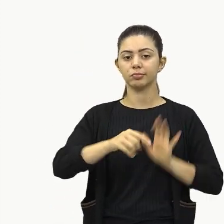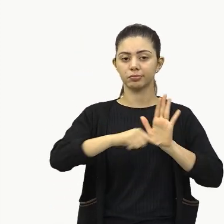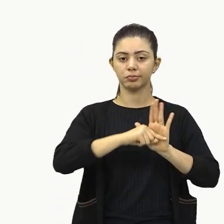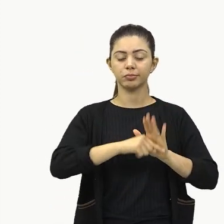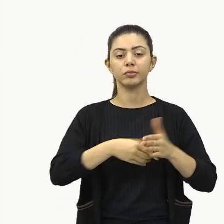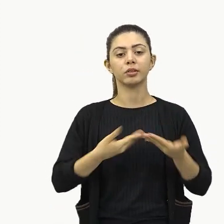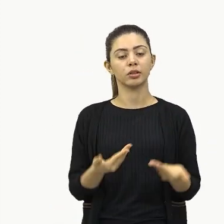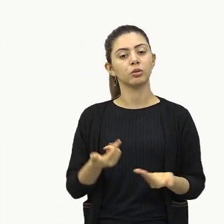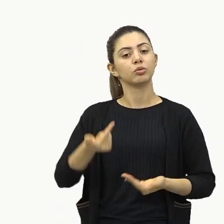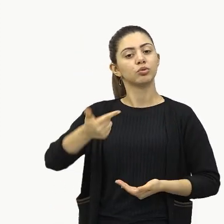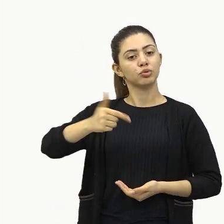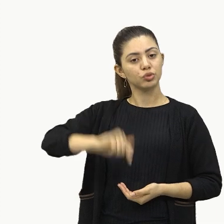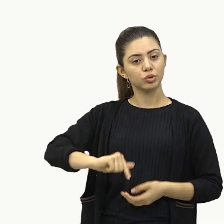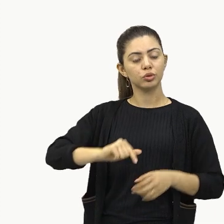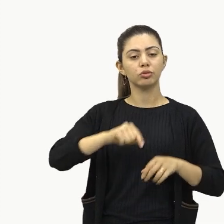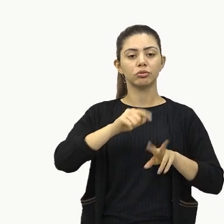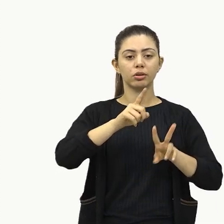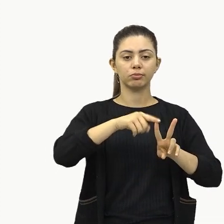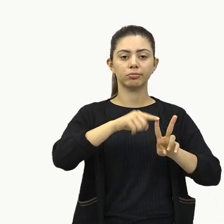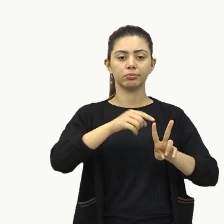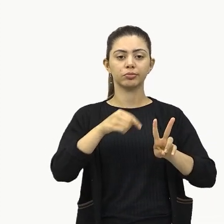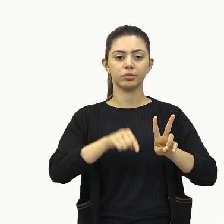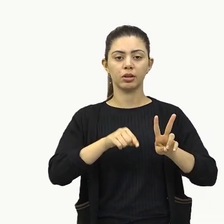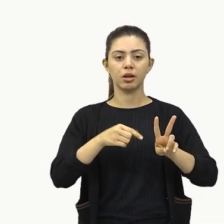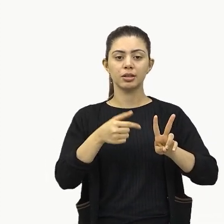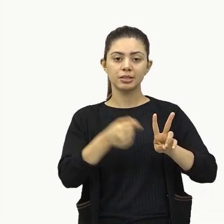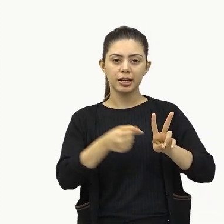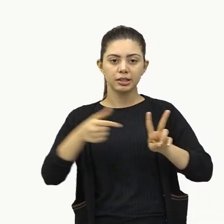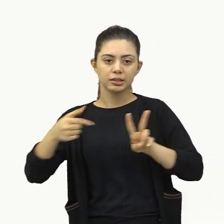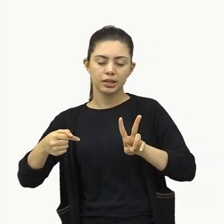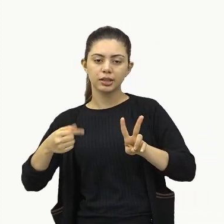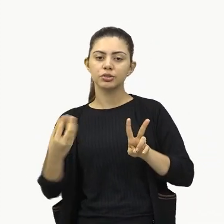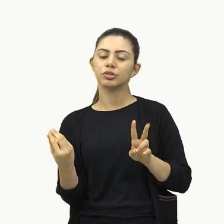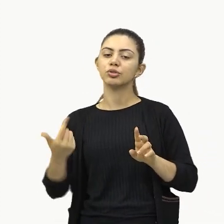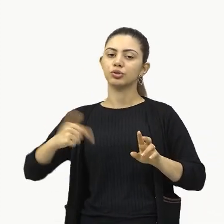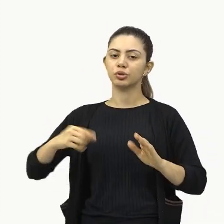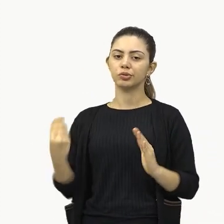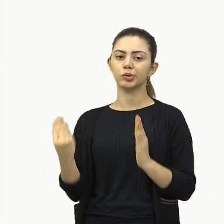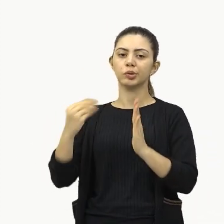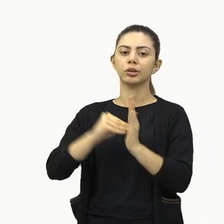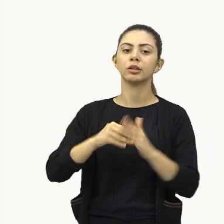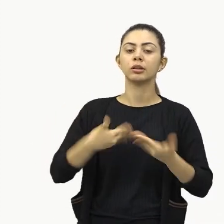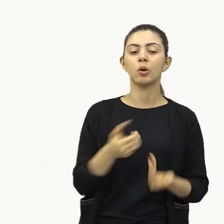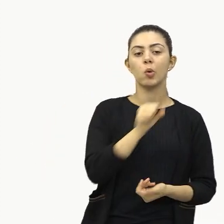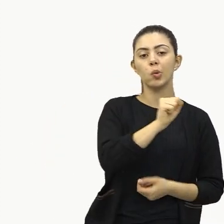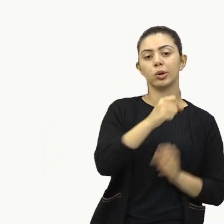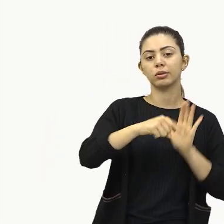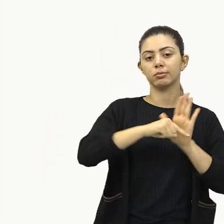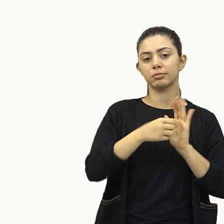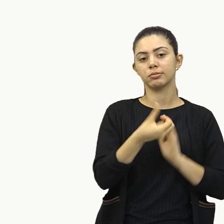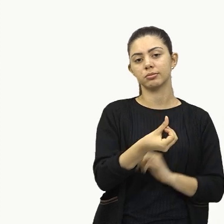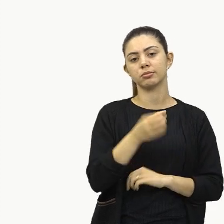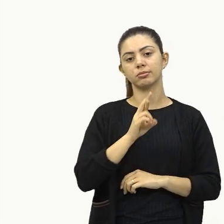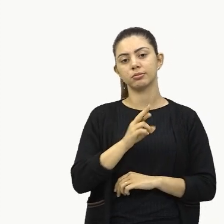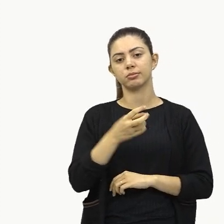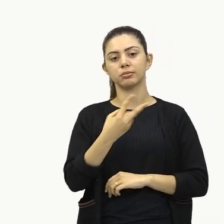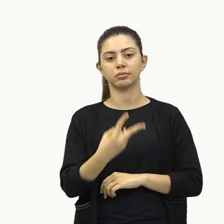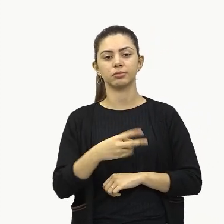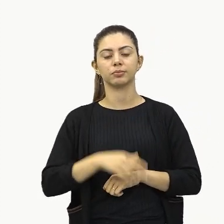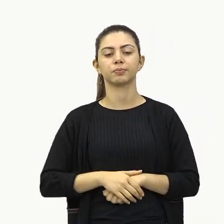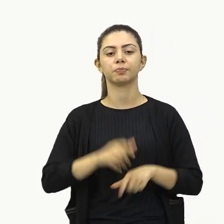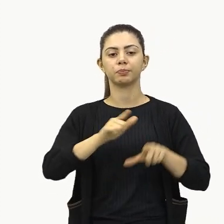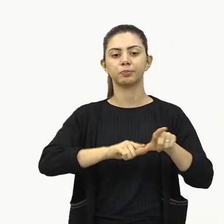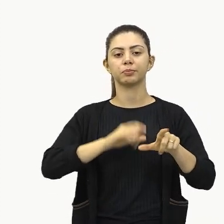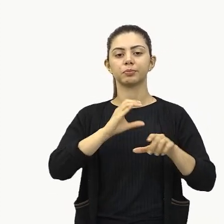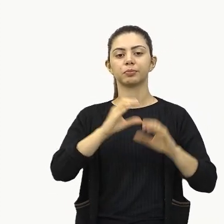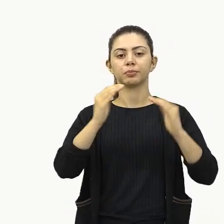o radical e vou fazer 8 menos 6, 2. A letra C,